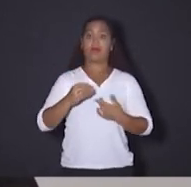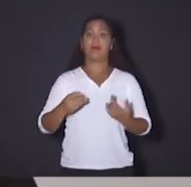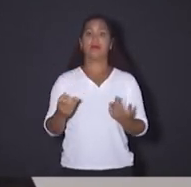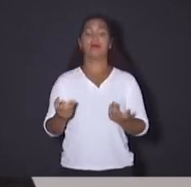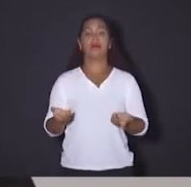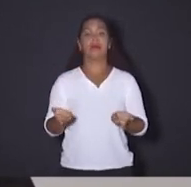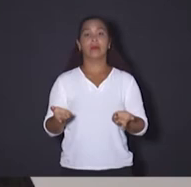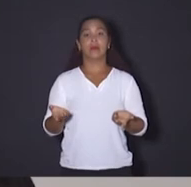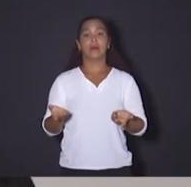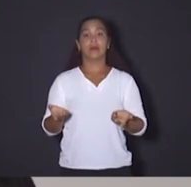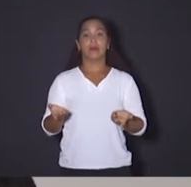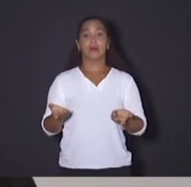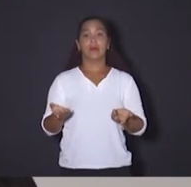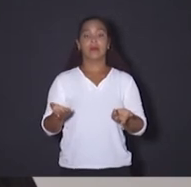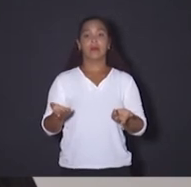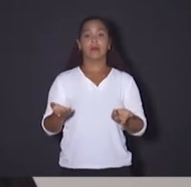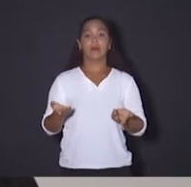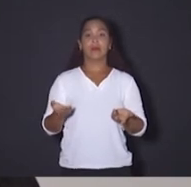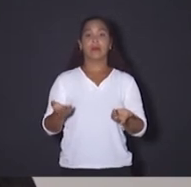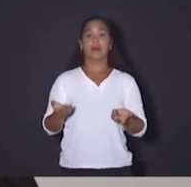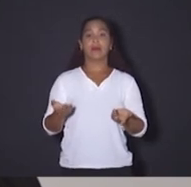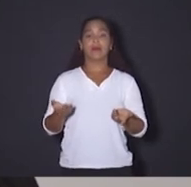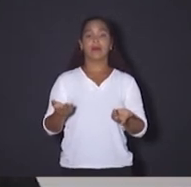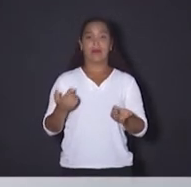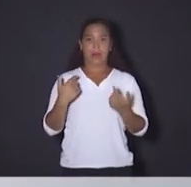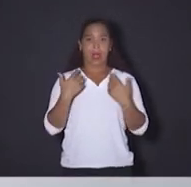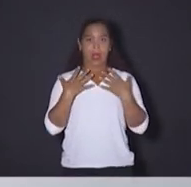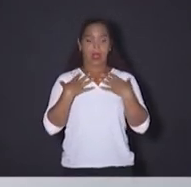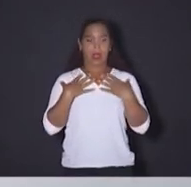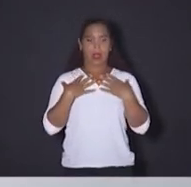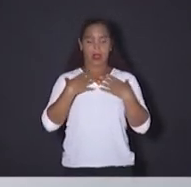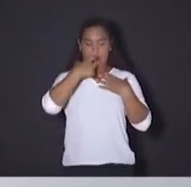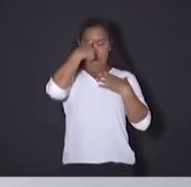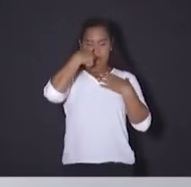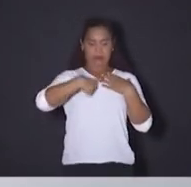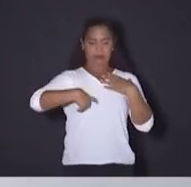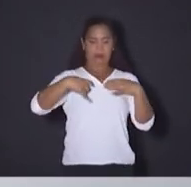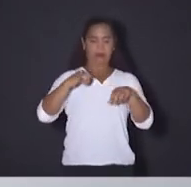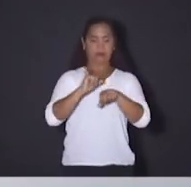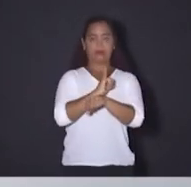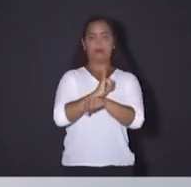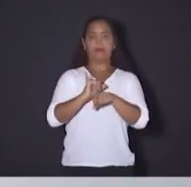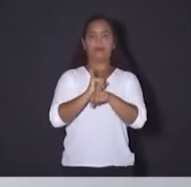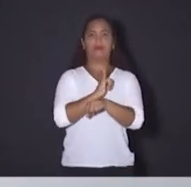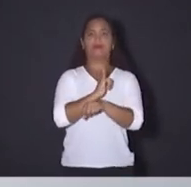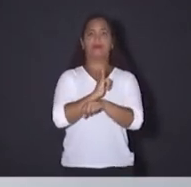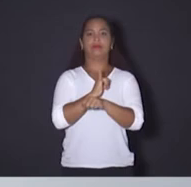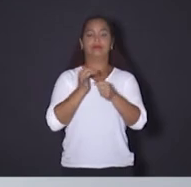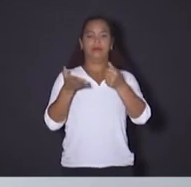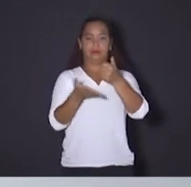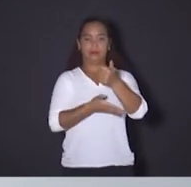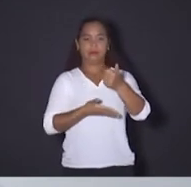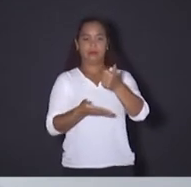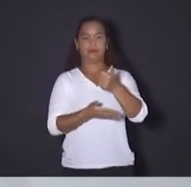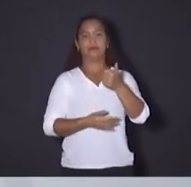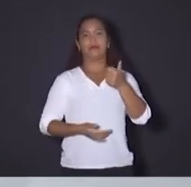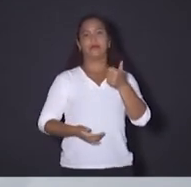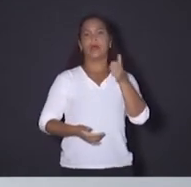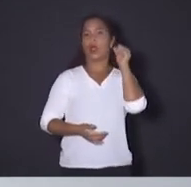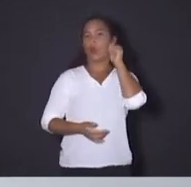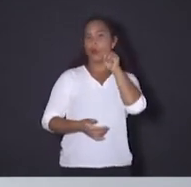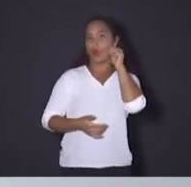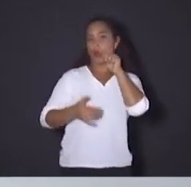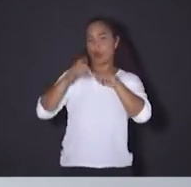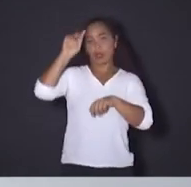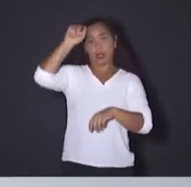eu sendo esse sujeito estratégico base lá né mulher negra eu acho que também